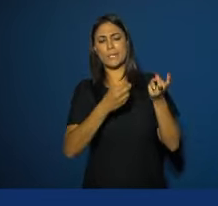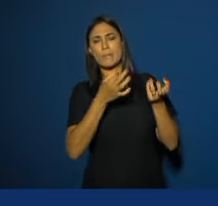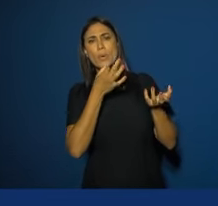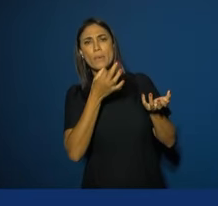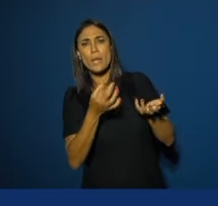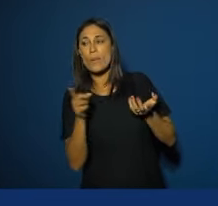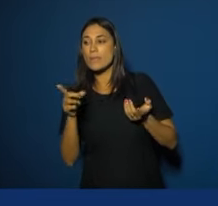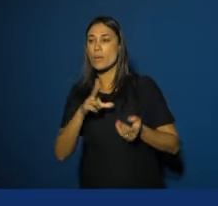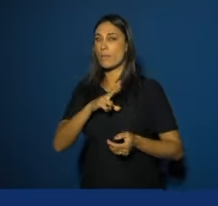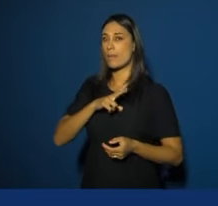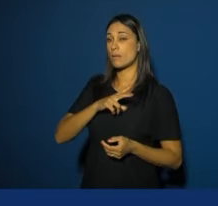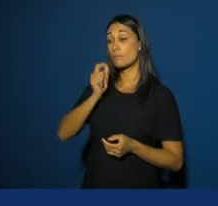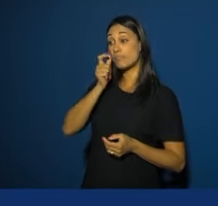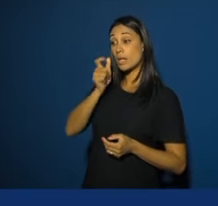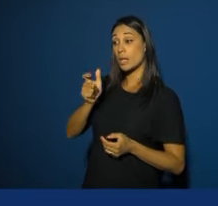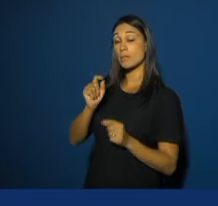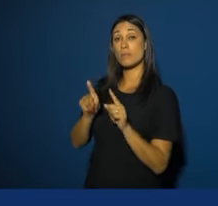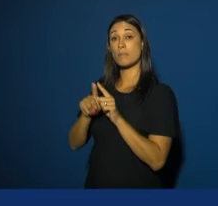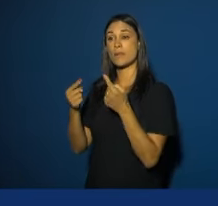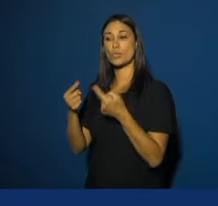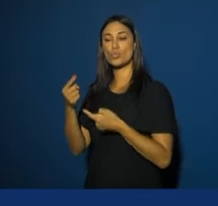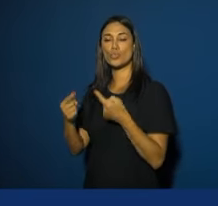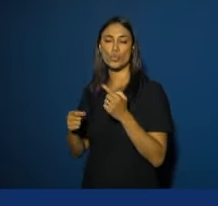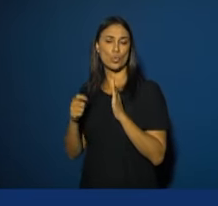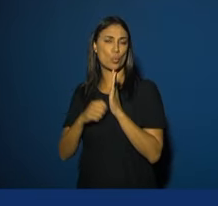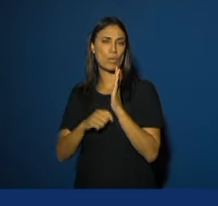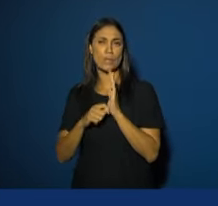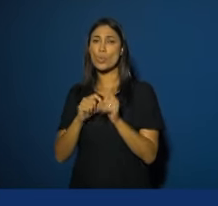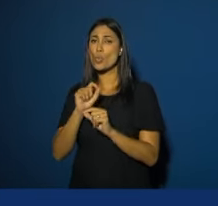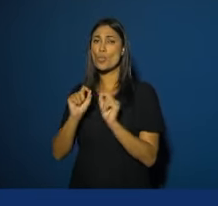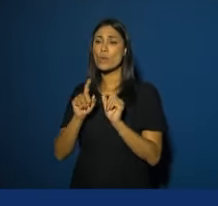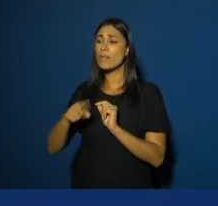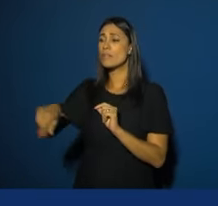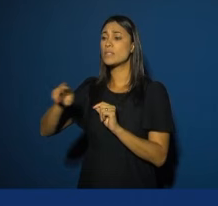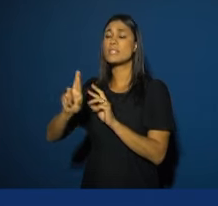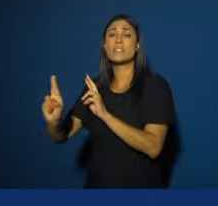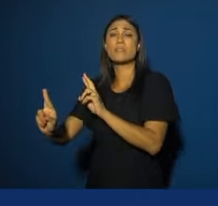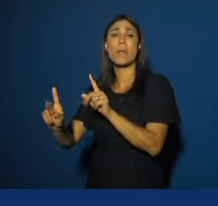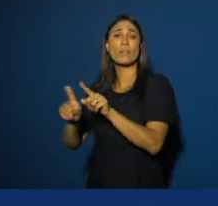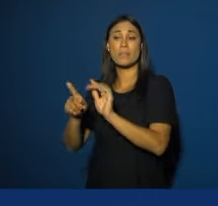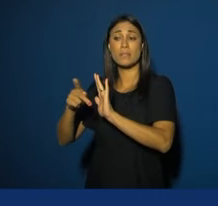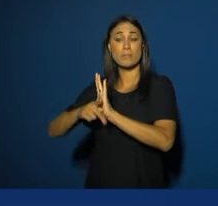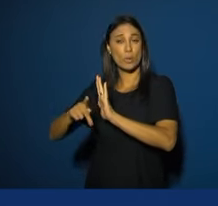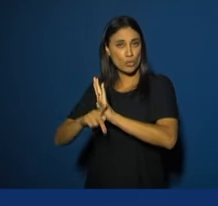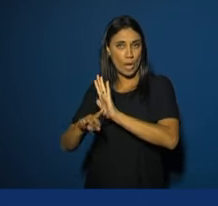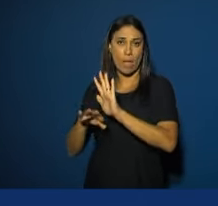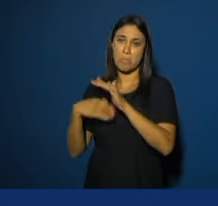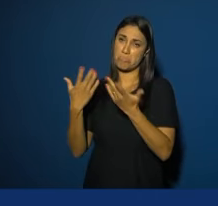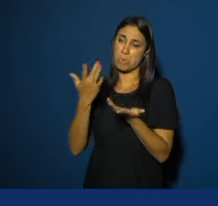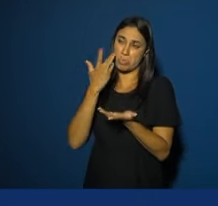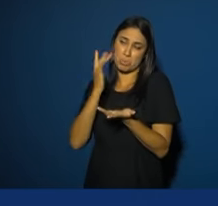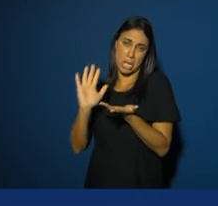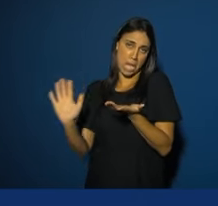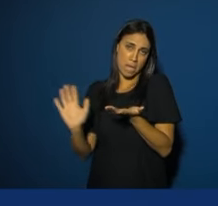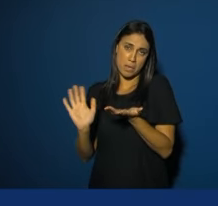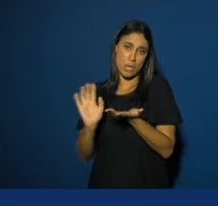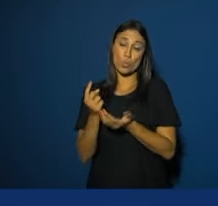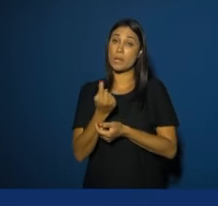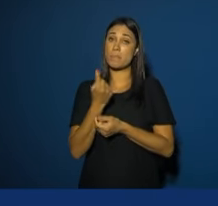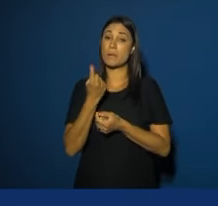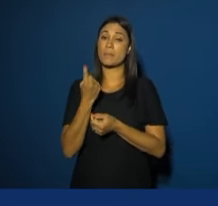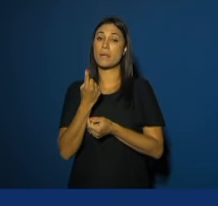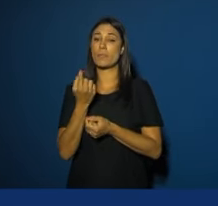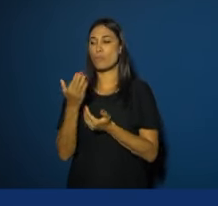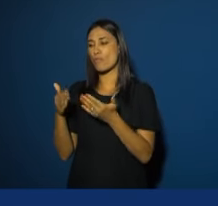o interesse do privado para discutir os contratos o que que vocês esperam que sejam aí os projetos Talvez os que saiam aí né em primeiro